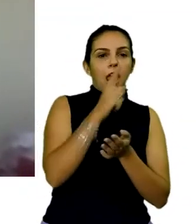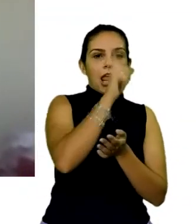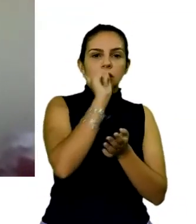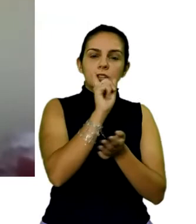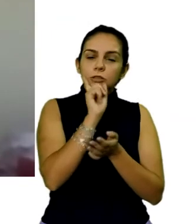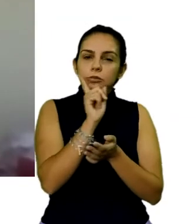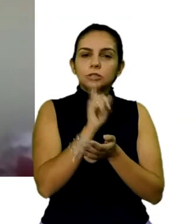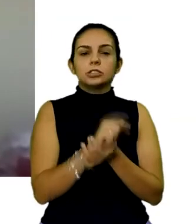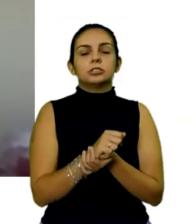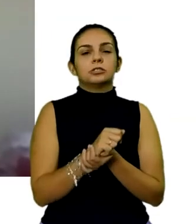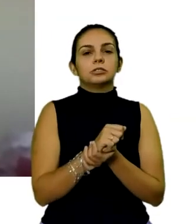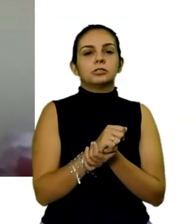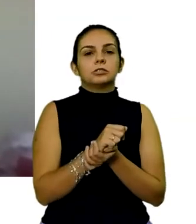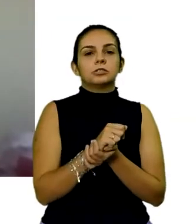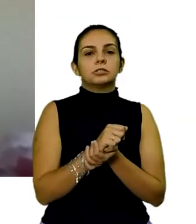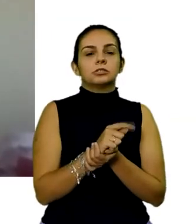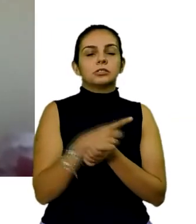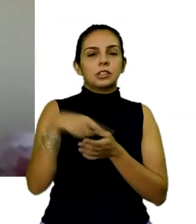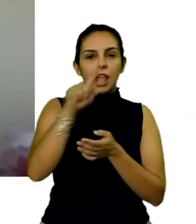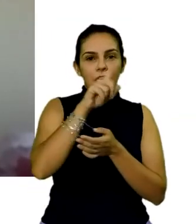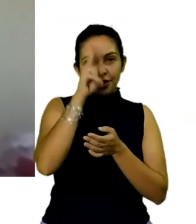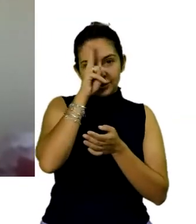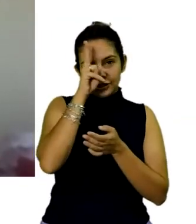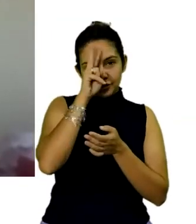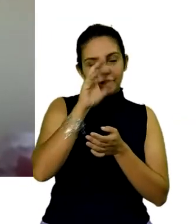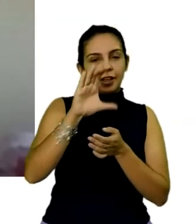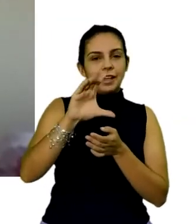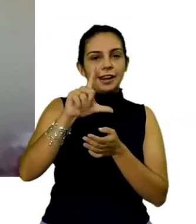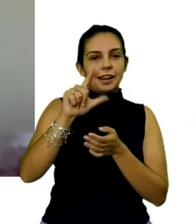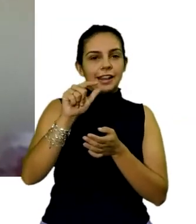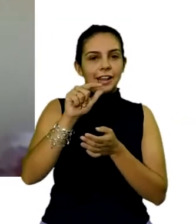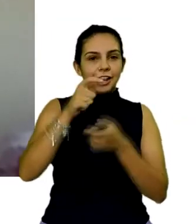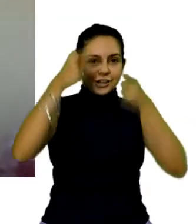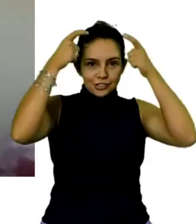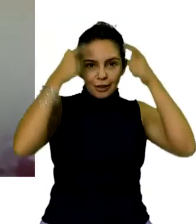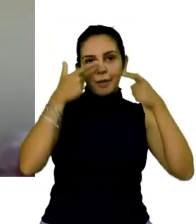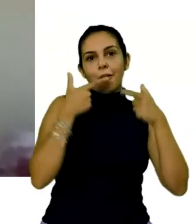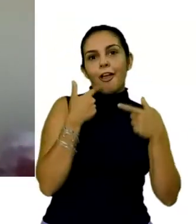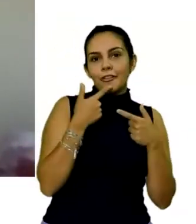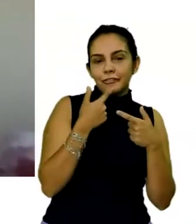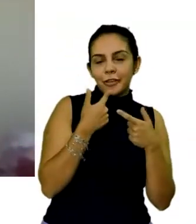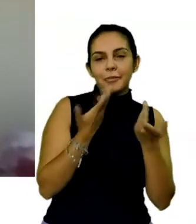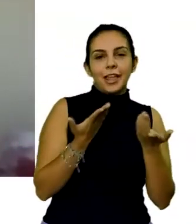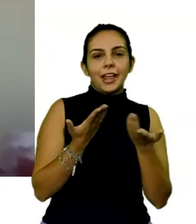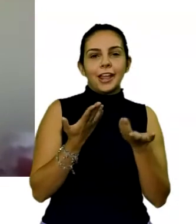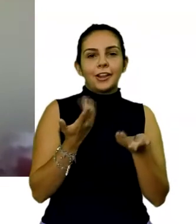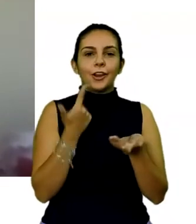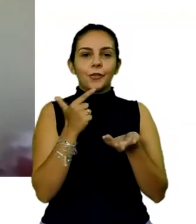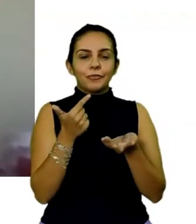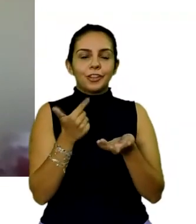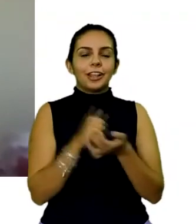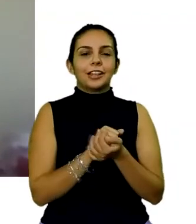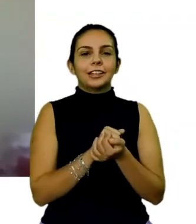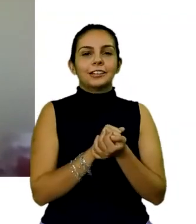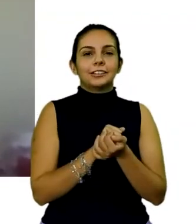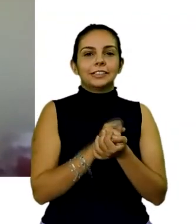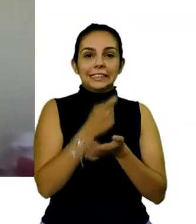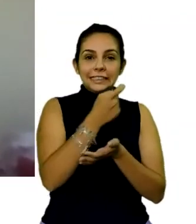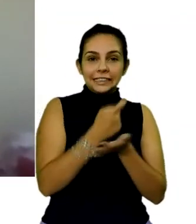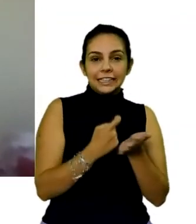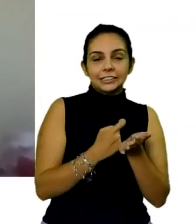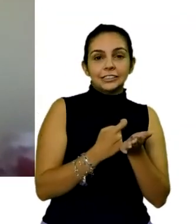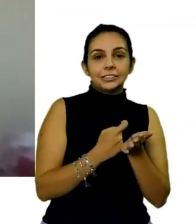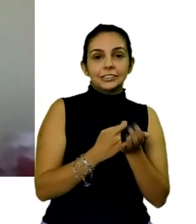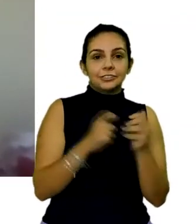nos Estados Unidos, e que eram as histórias clássicas, o Chapeuzinho Vermelho e tal, e que não tinha, os